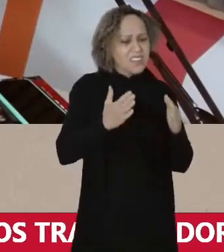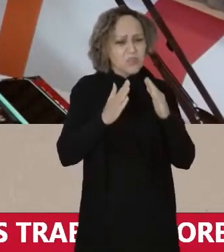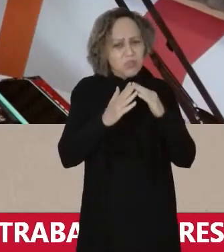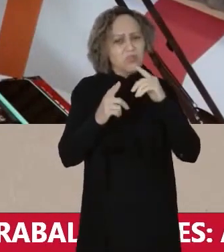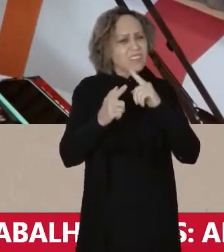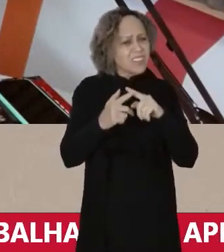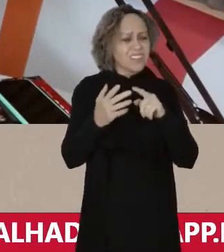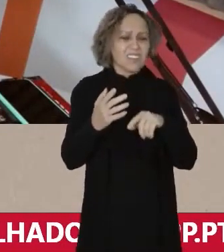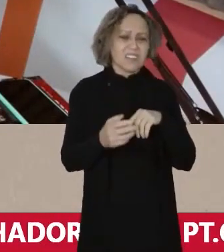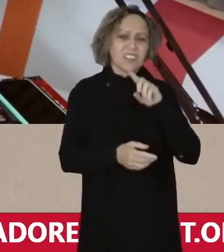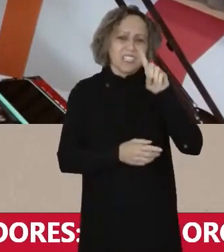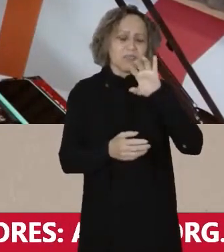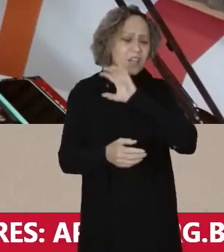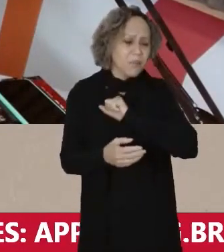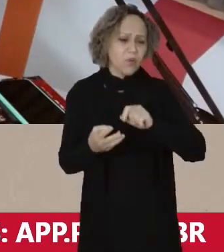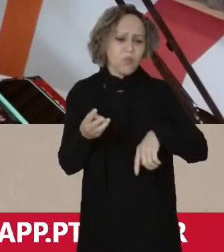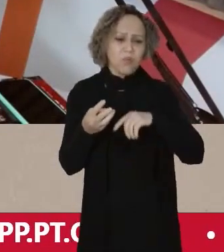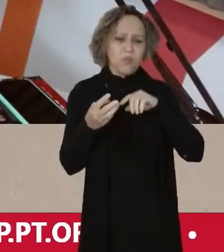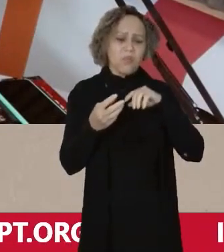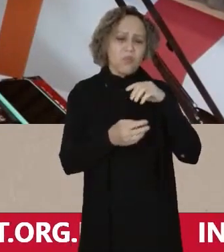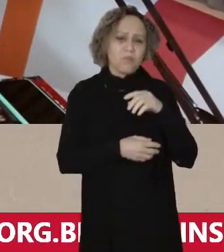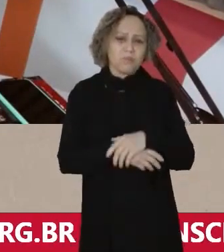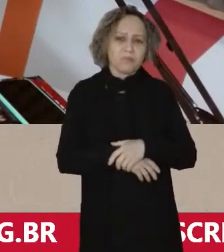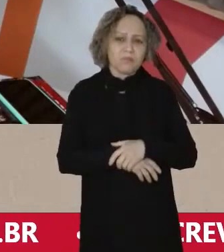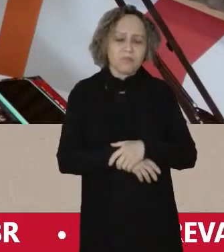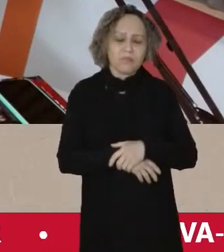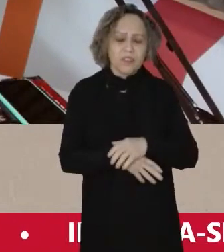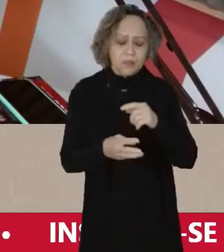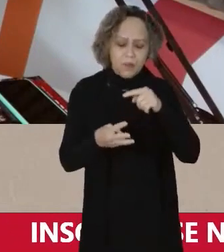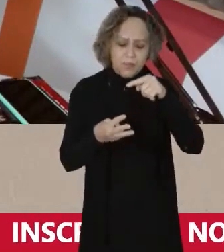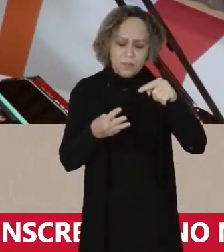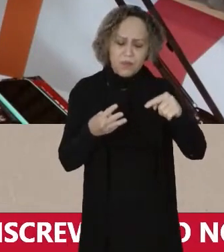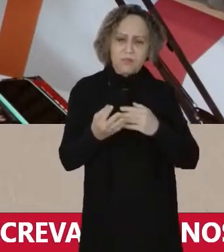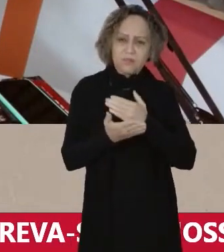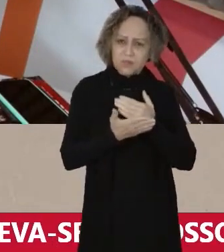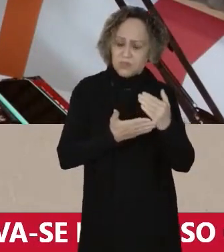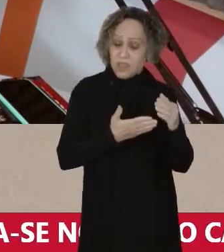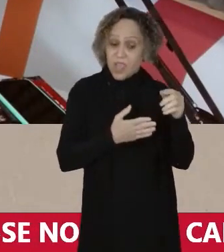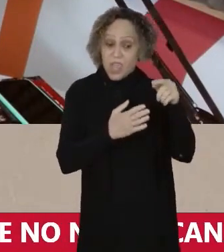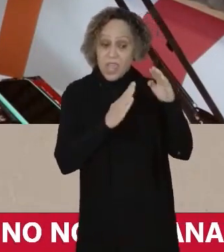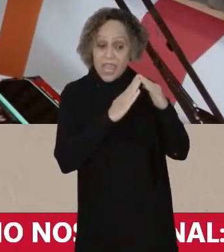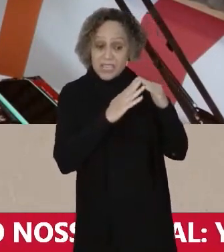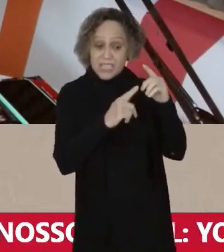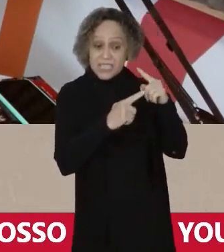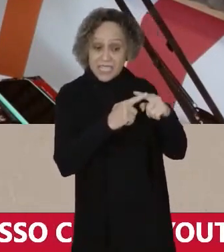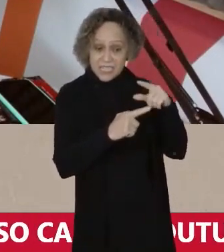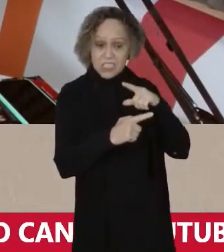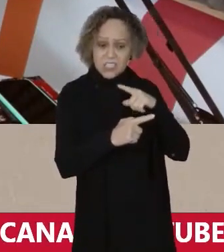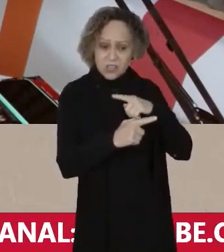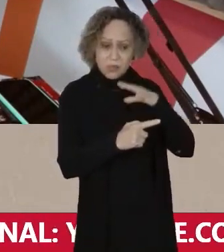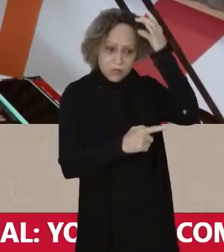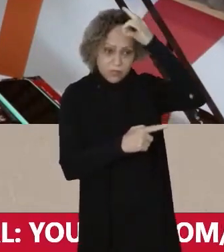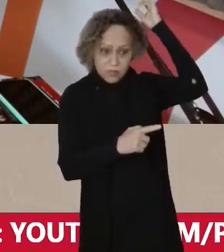para Cristo. E essas igrejas, que além de ter as manifestações dos carismas, dos dons do Espírito Santo, como dizemos nós